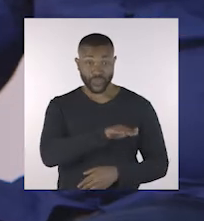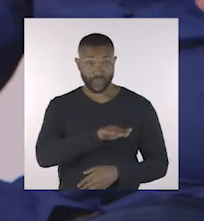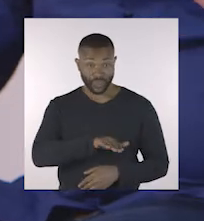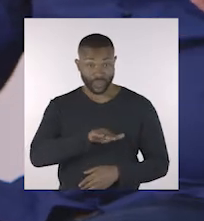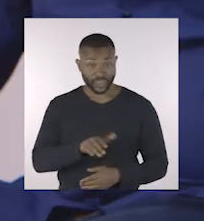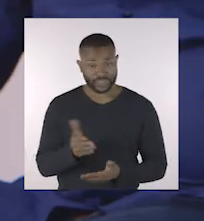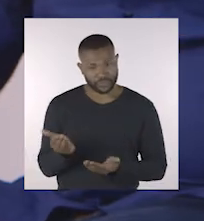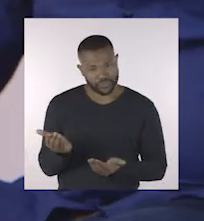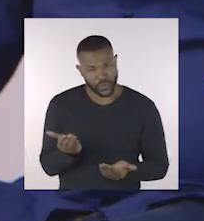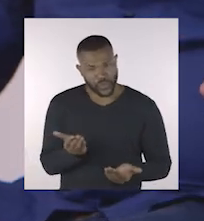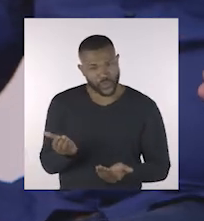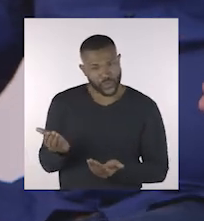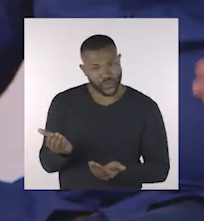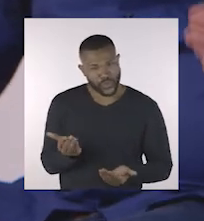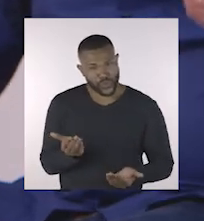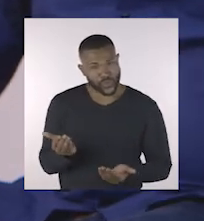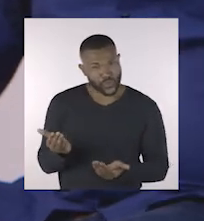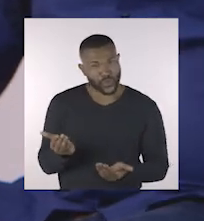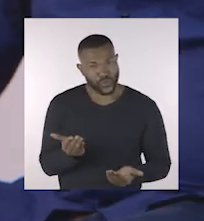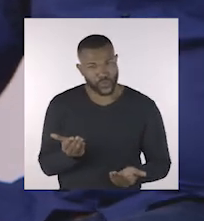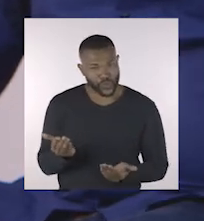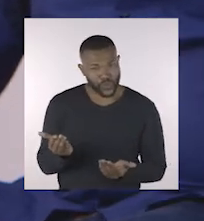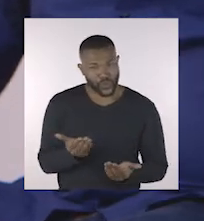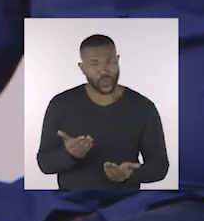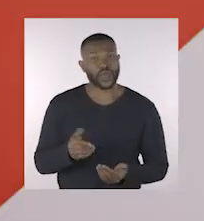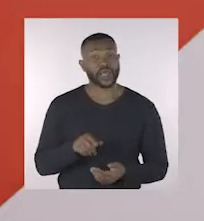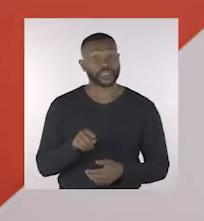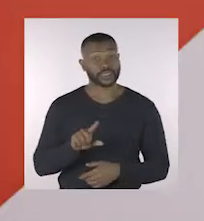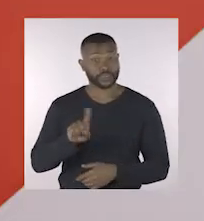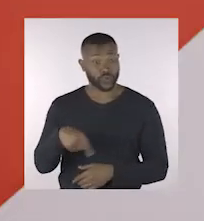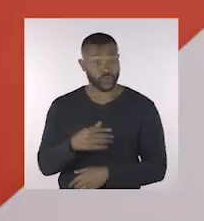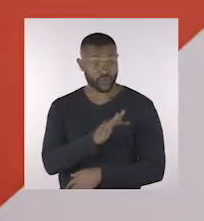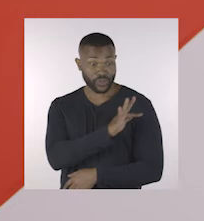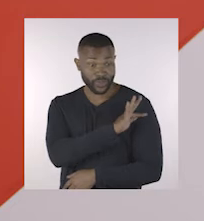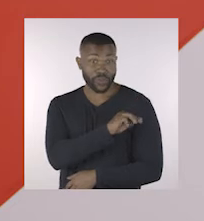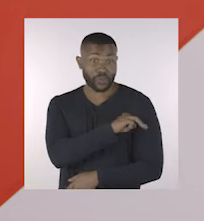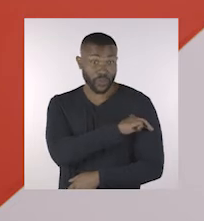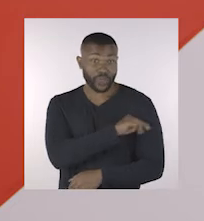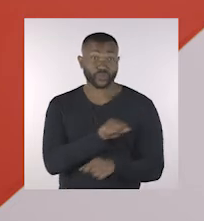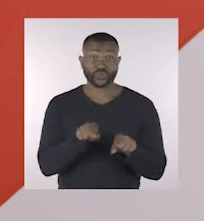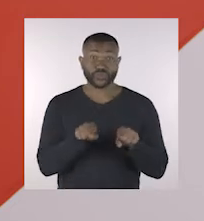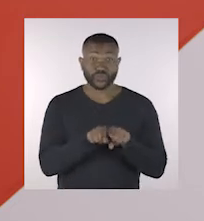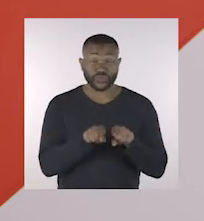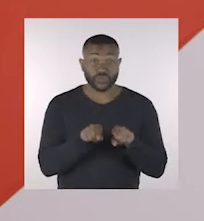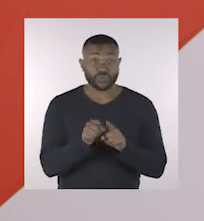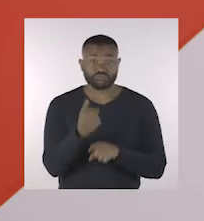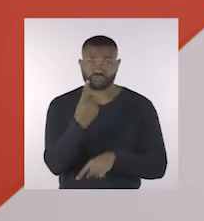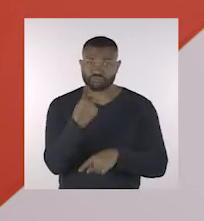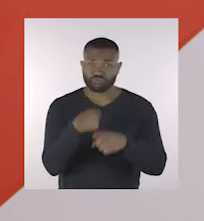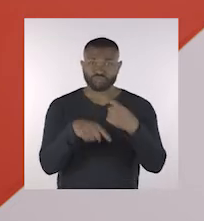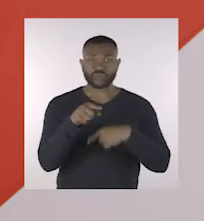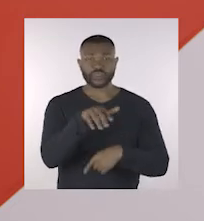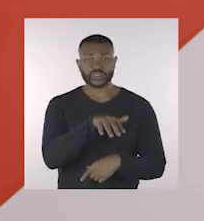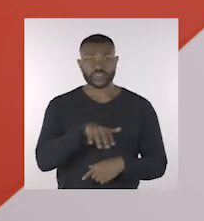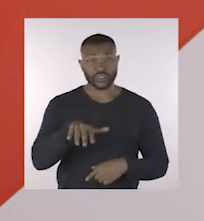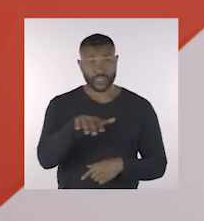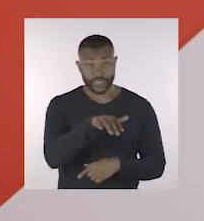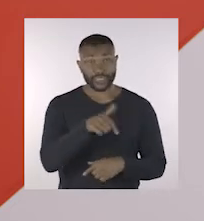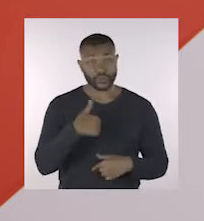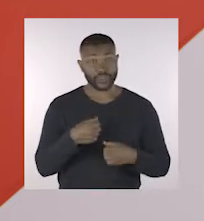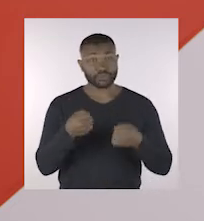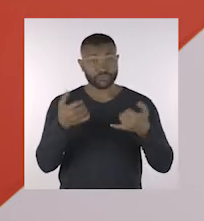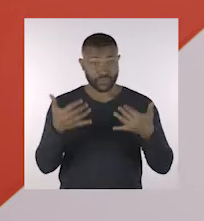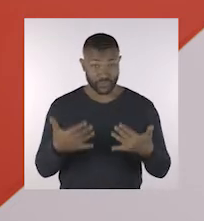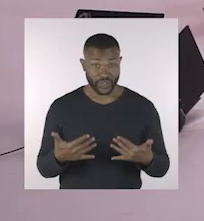da da Criança é a até o Ensino Fundamental e Médio e também uma revolução